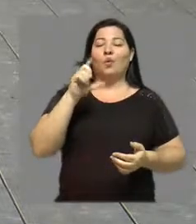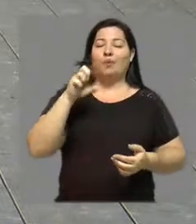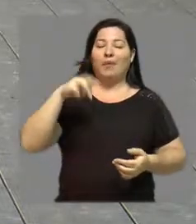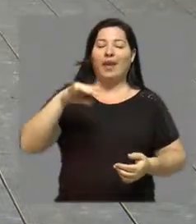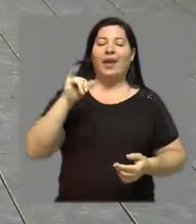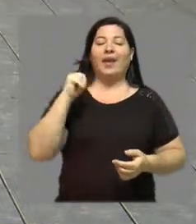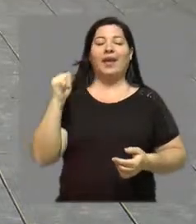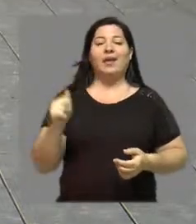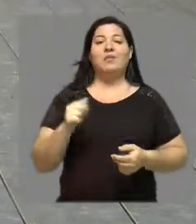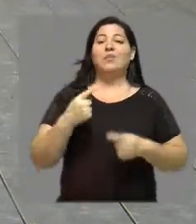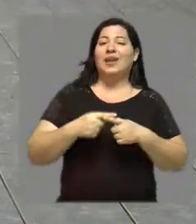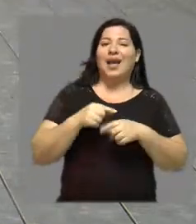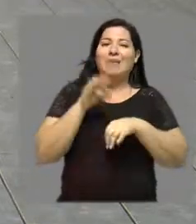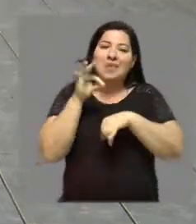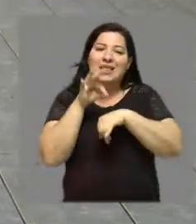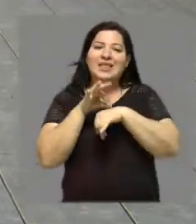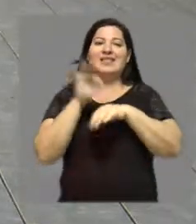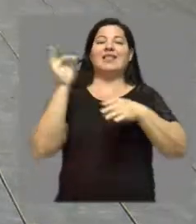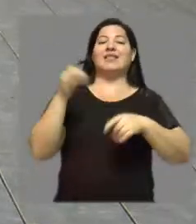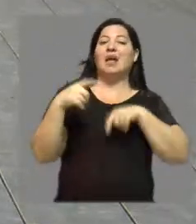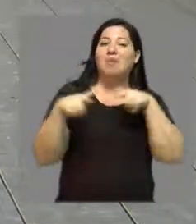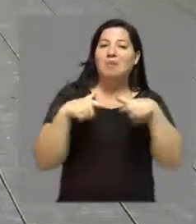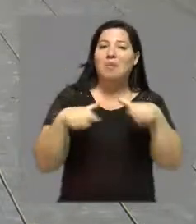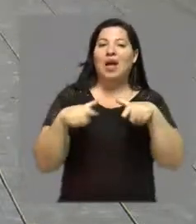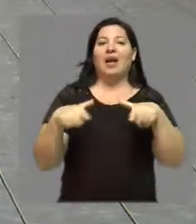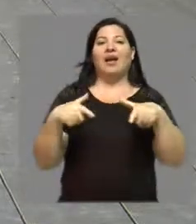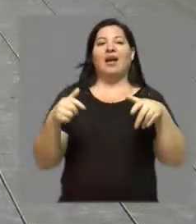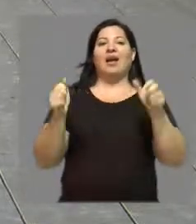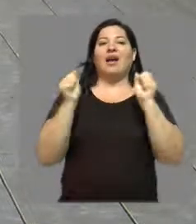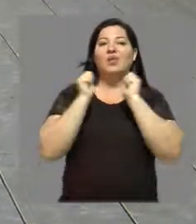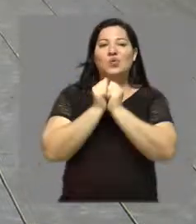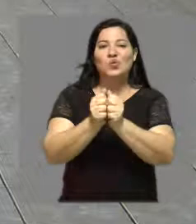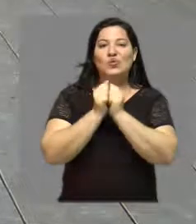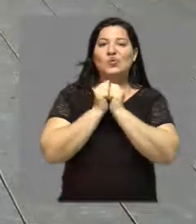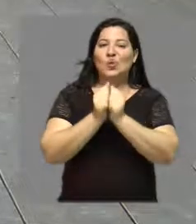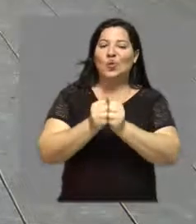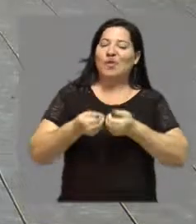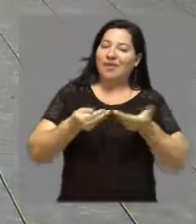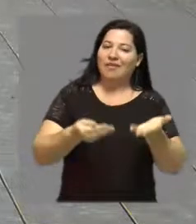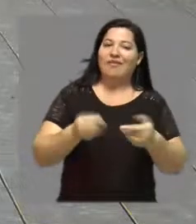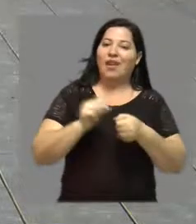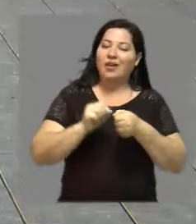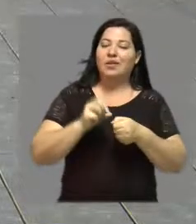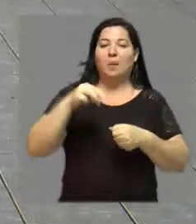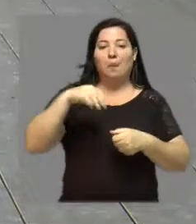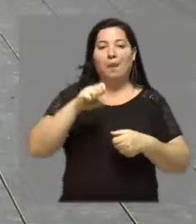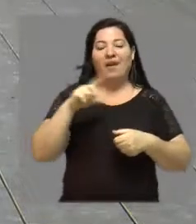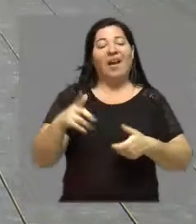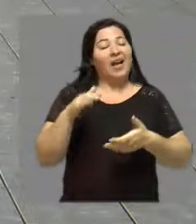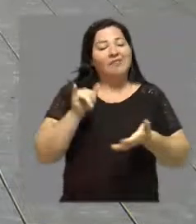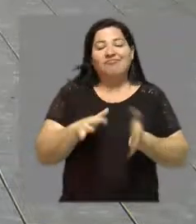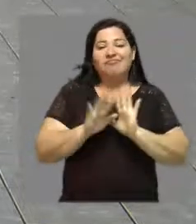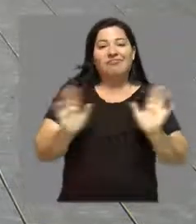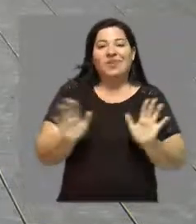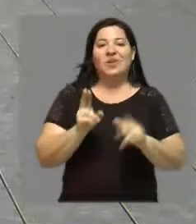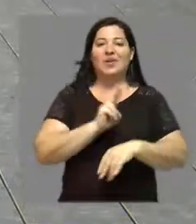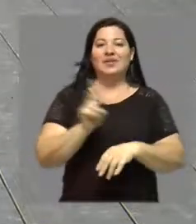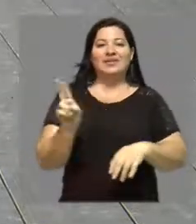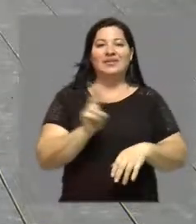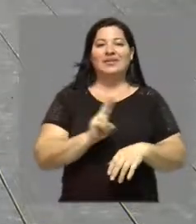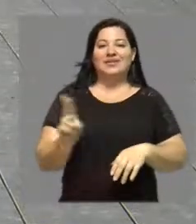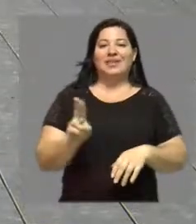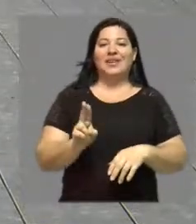das abelhinhas que trabalham em conjunto e fornecem o mel e tal. E aí ficou, e a gente